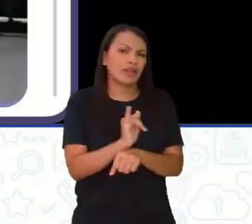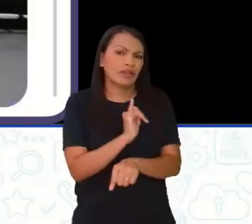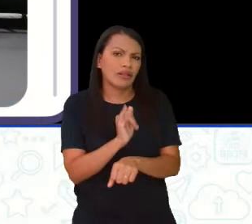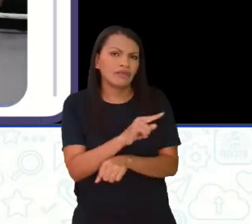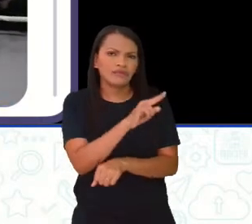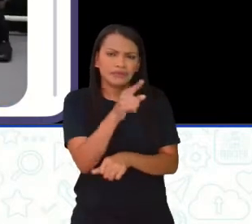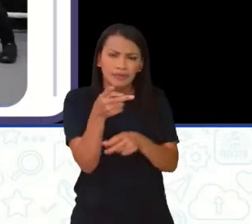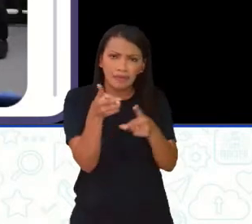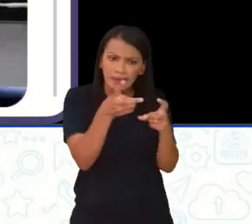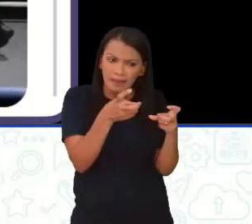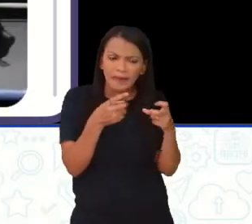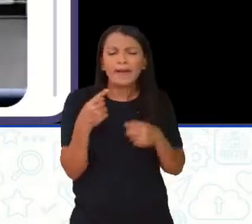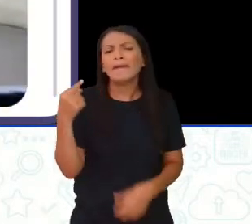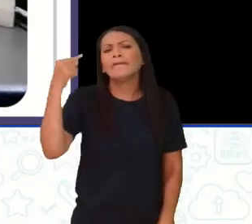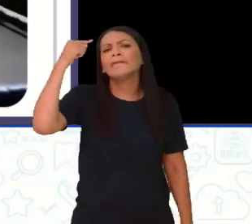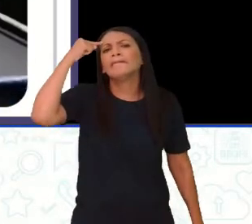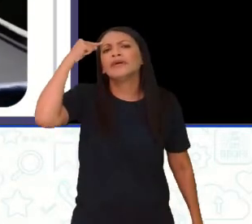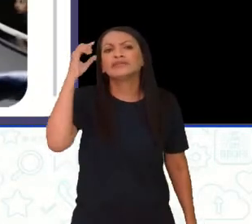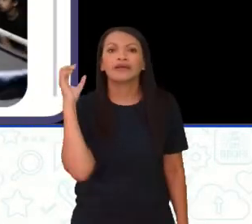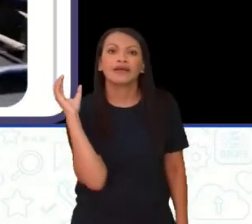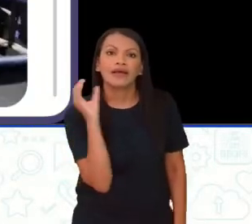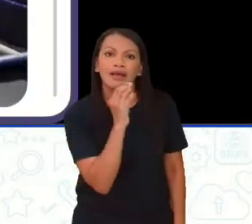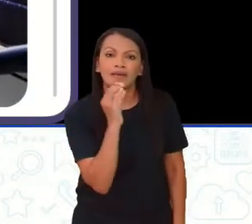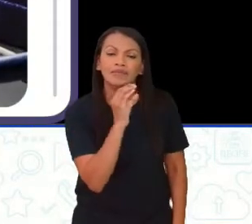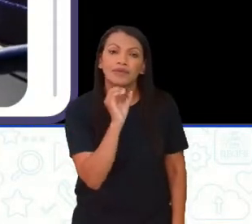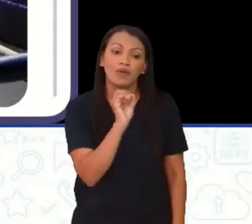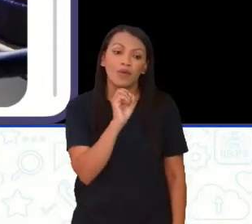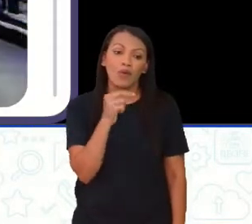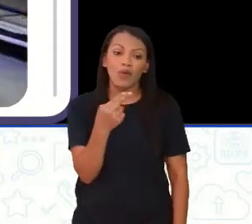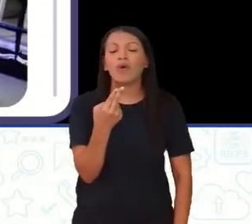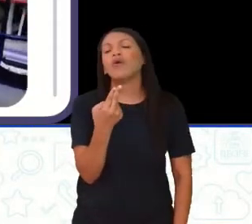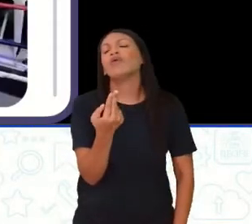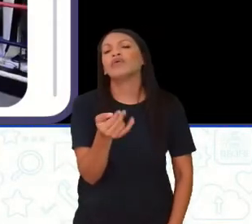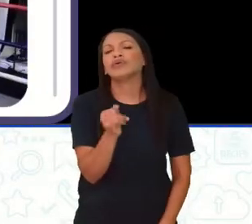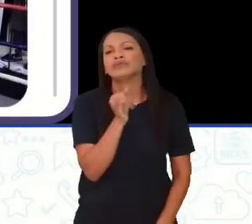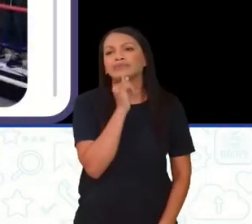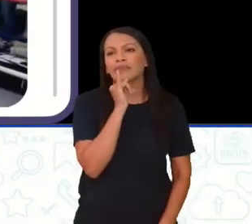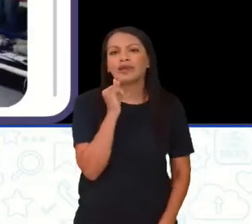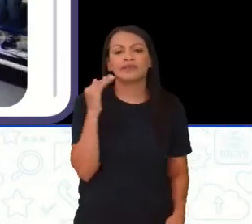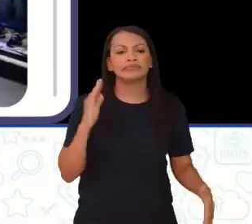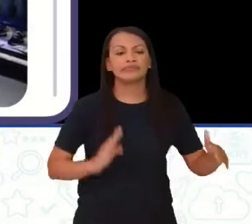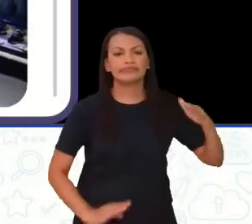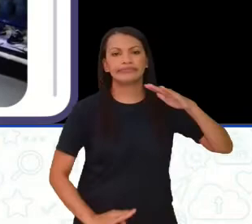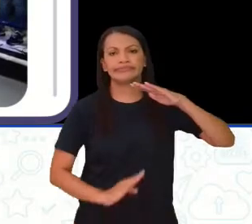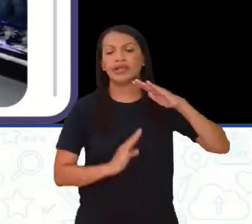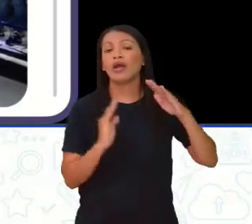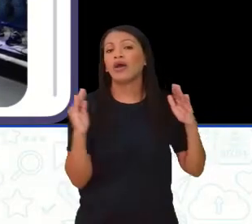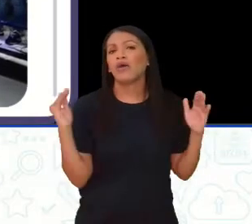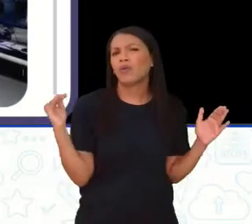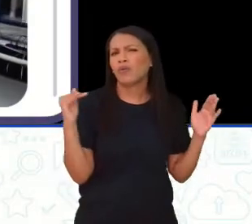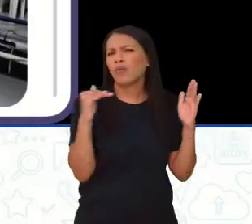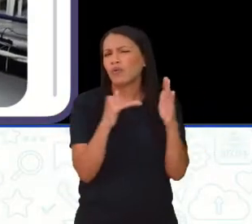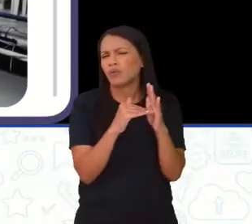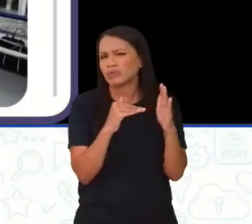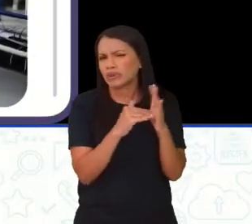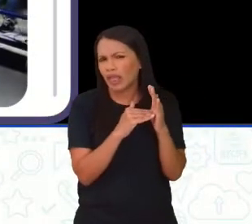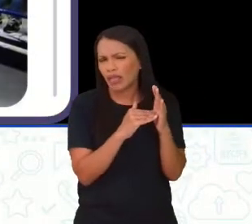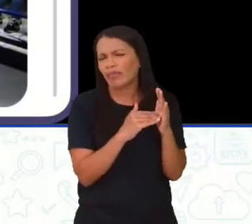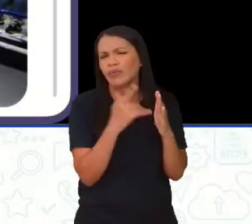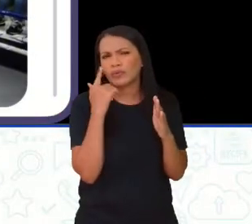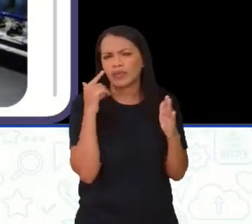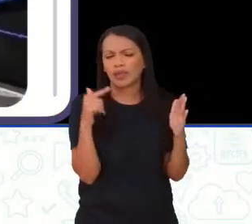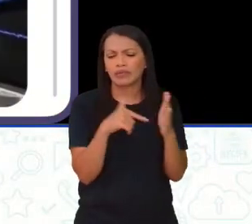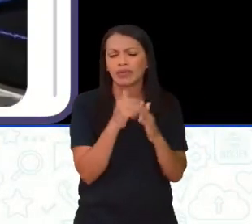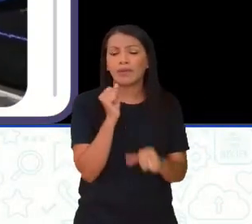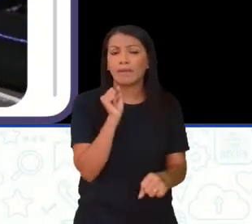E ou pensar rápido ou espera aí o time, né, para conversar com o técnico, né? Mas se você tá bem treinado, eu acho